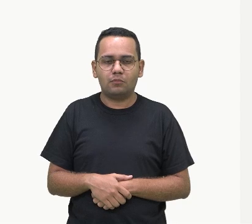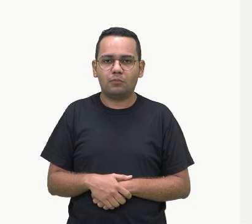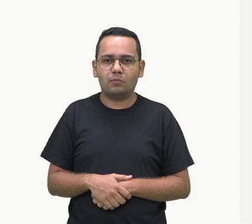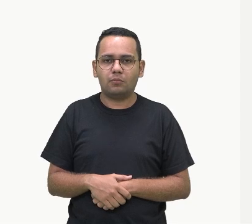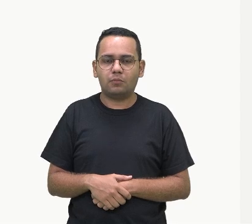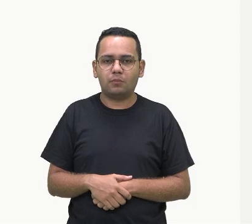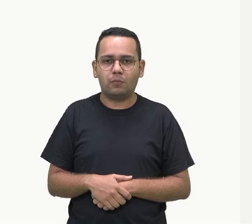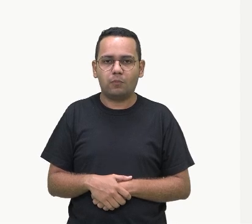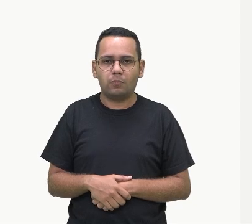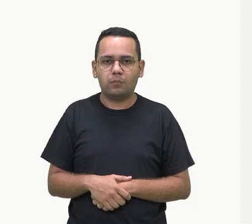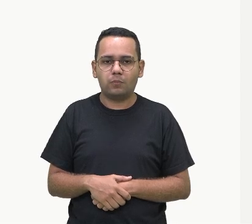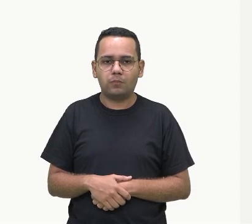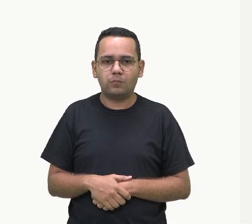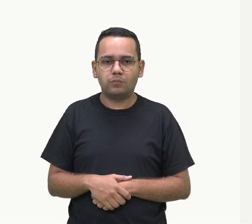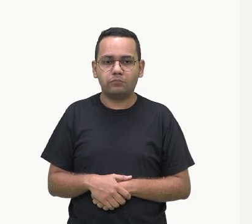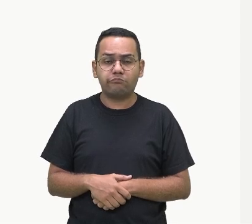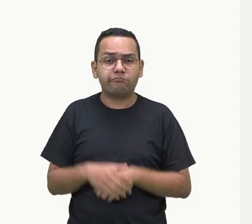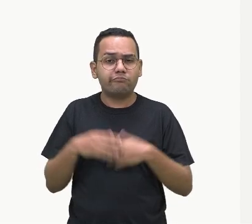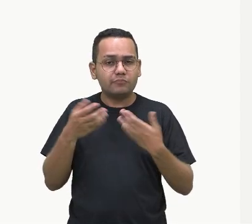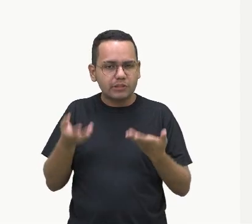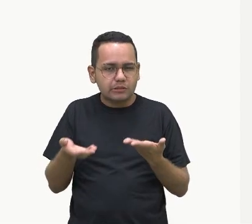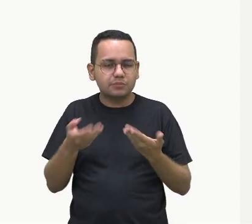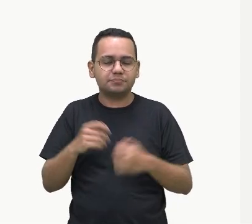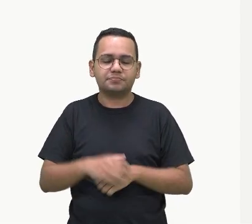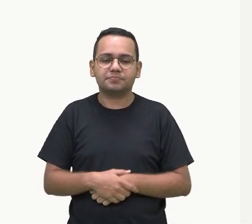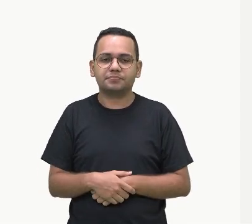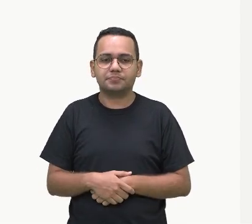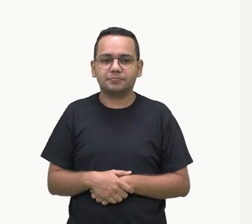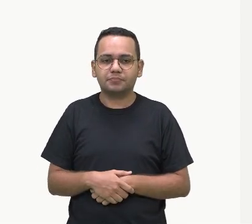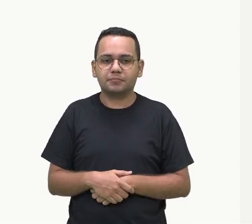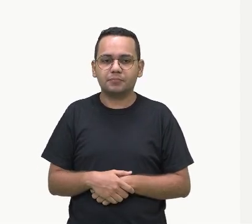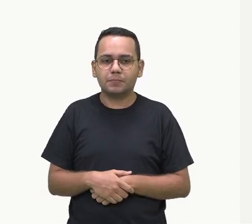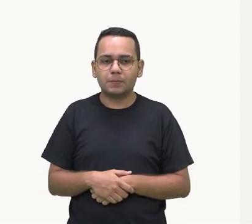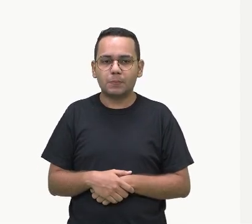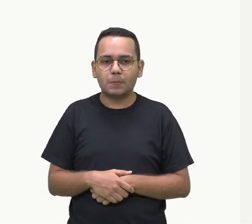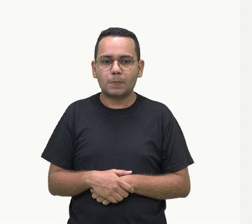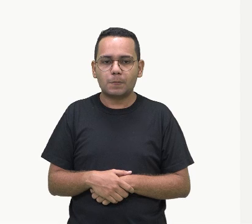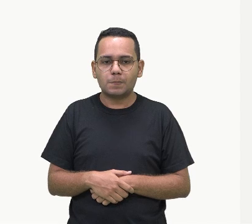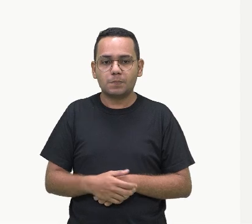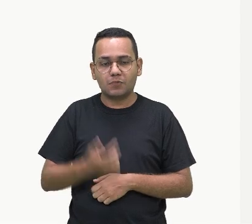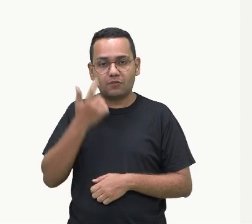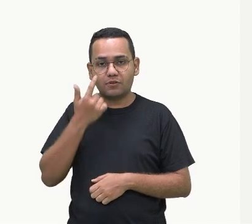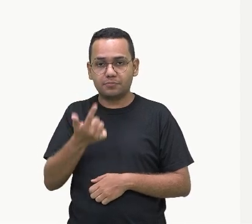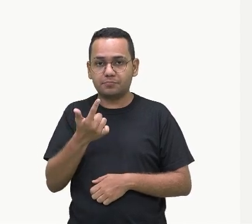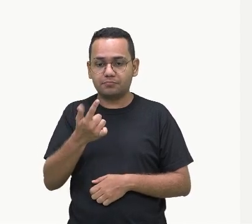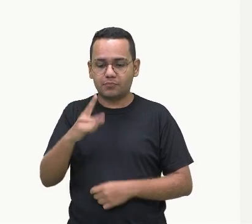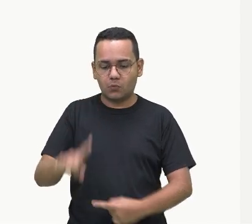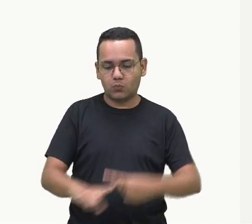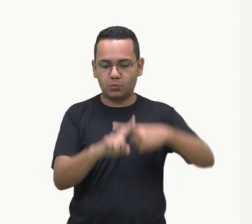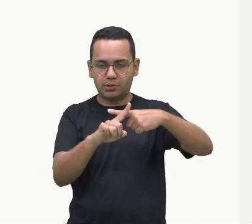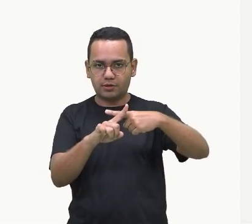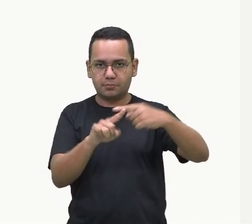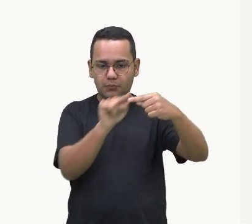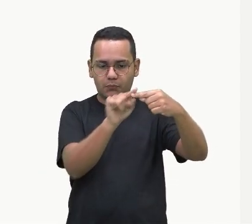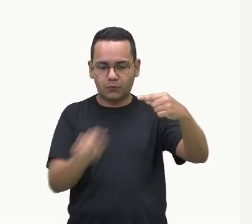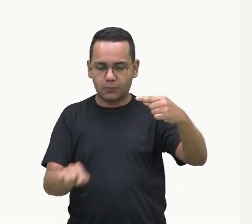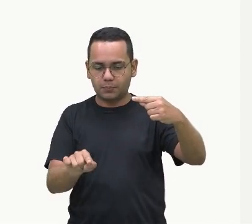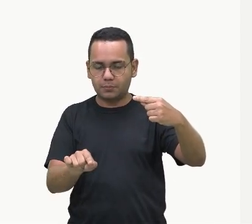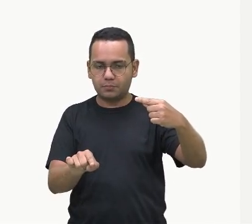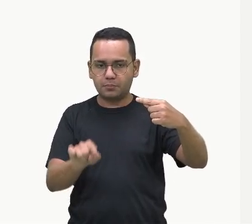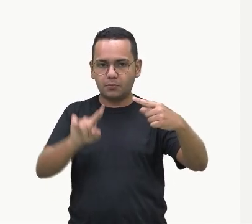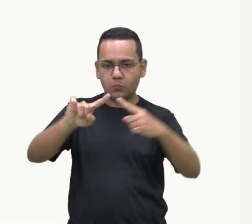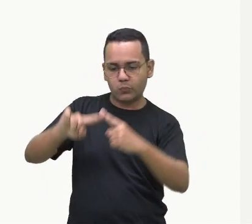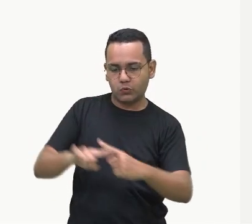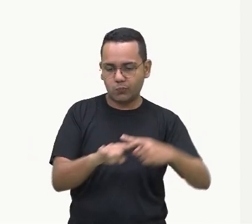meios. Traduzindo para uma forma mais fácil. O de cima de um lado vai multiplicar o de baixo do